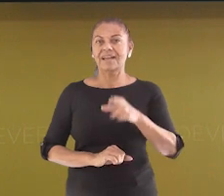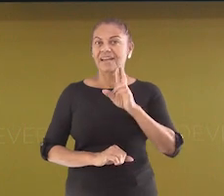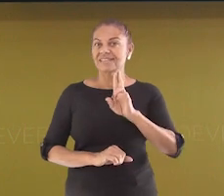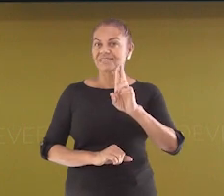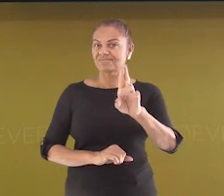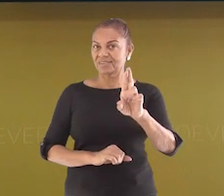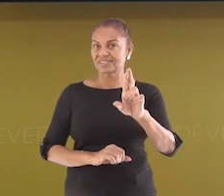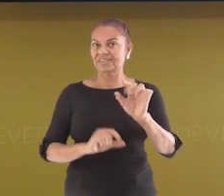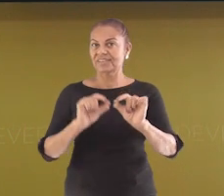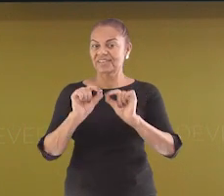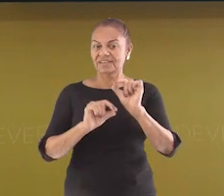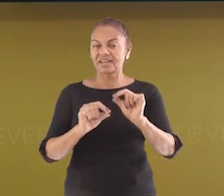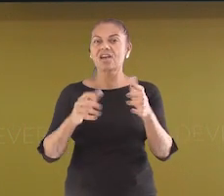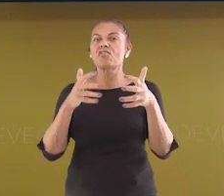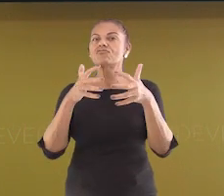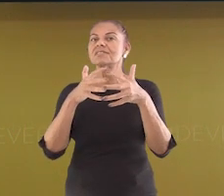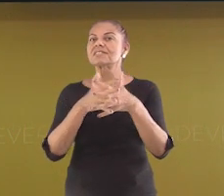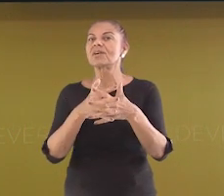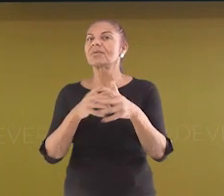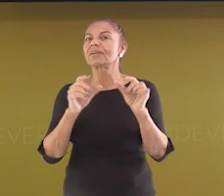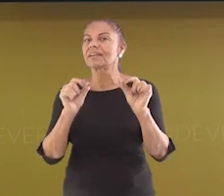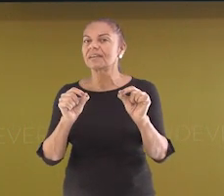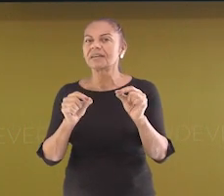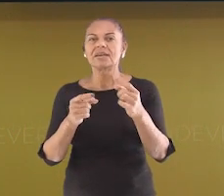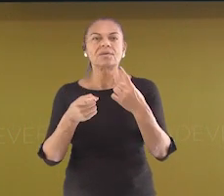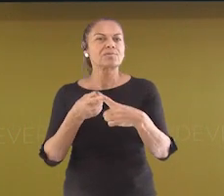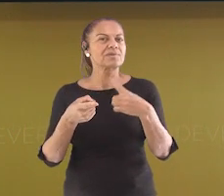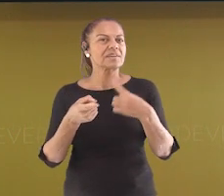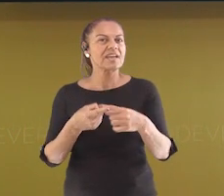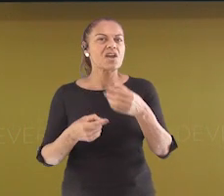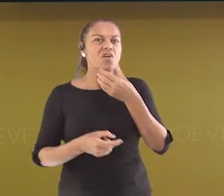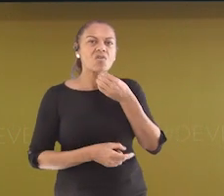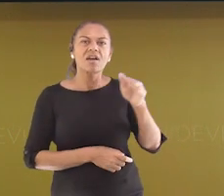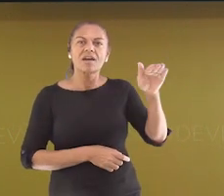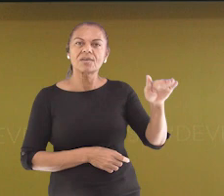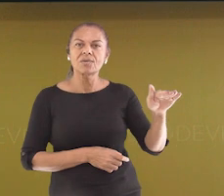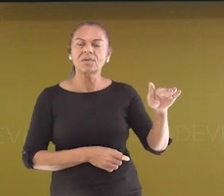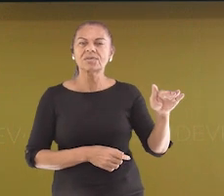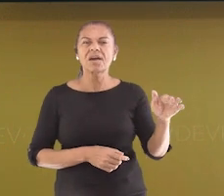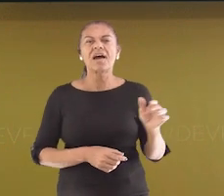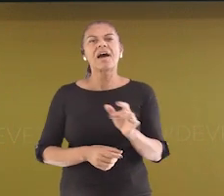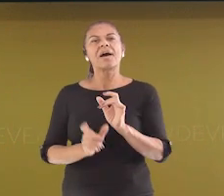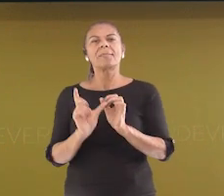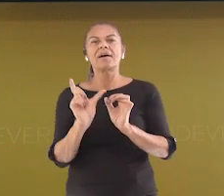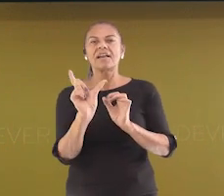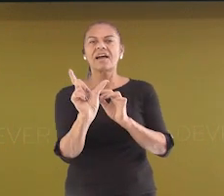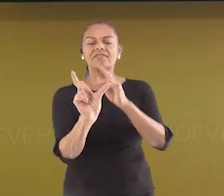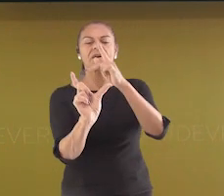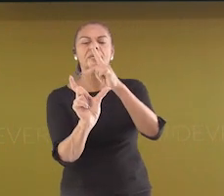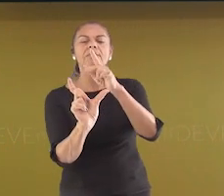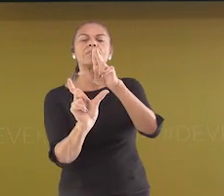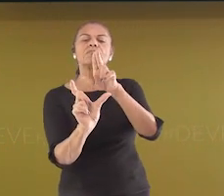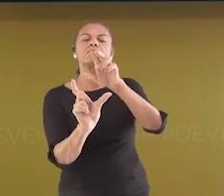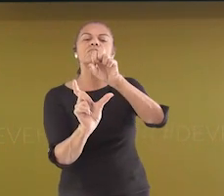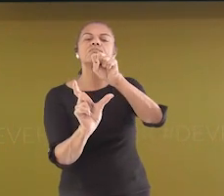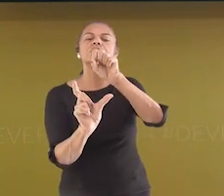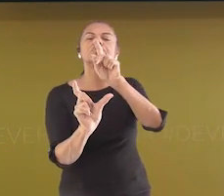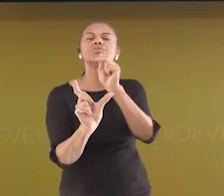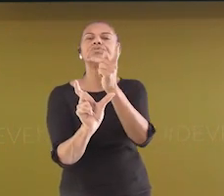Resposta da questão 1. A confusão se deu porque o garoto não conhecia a tradução da palavra push,